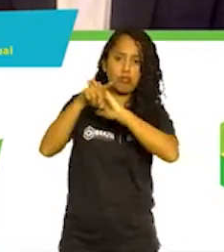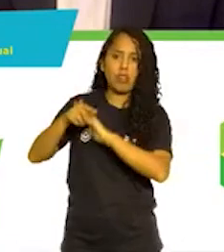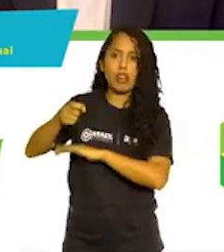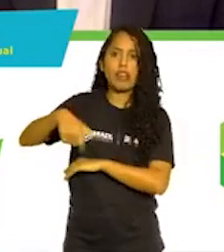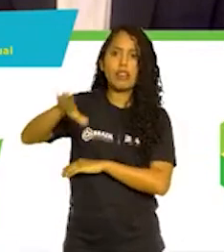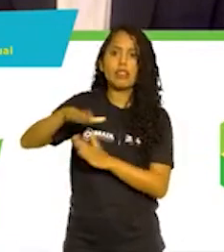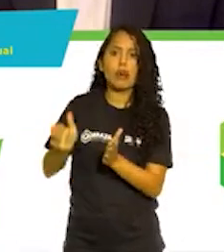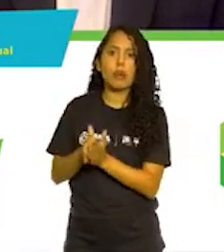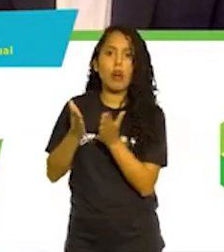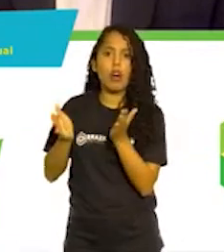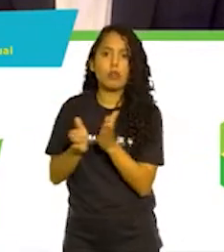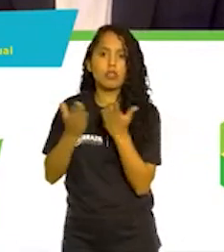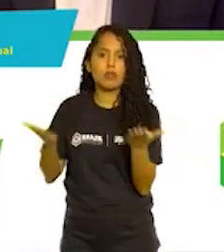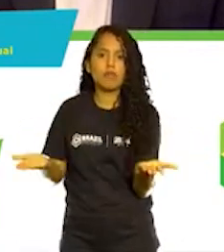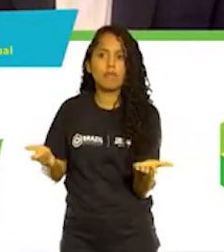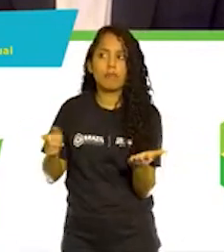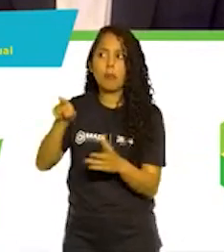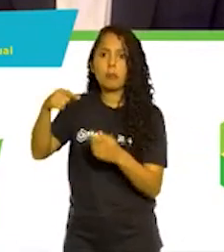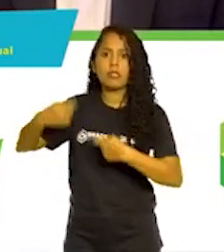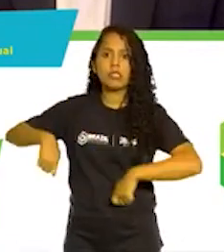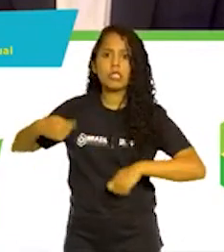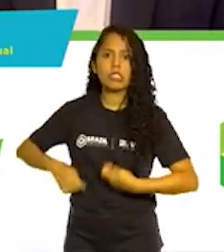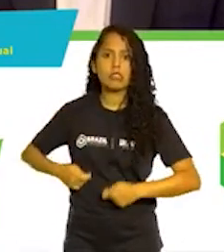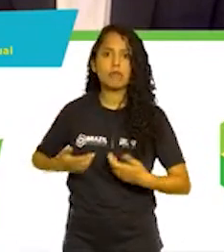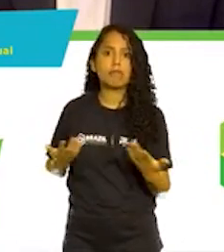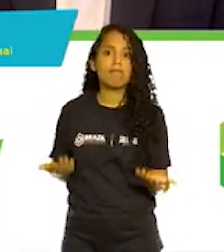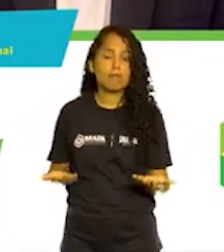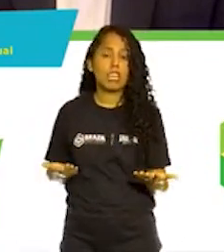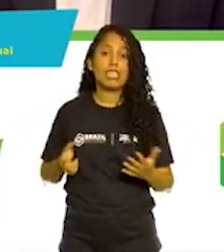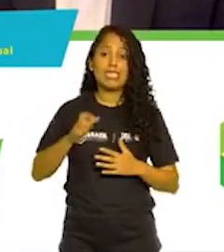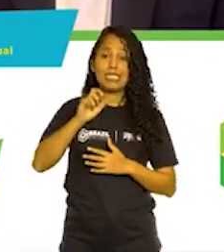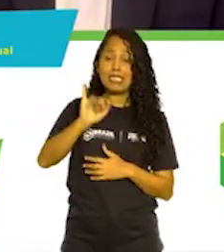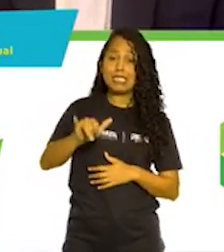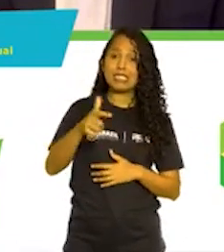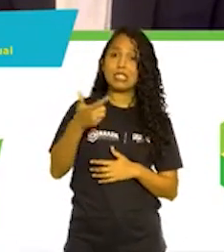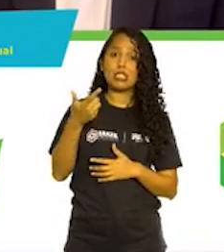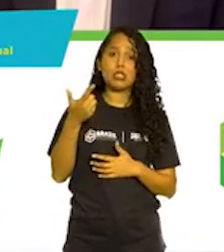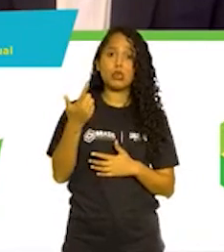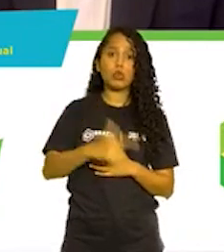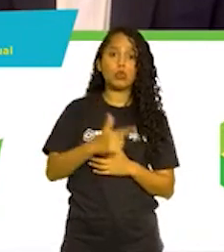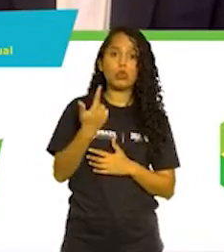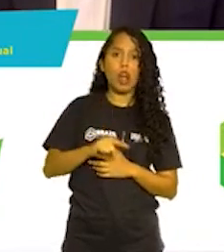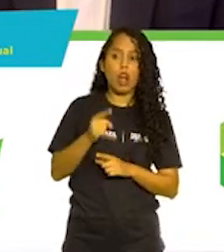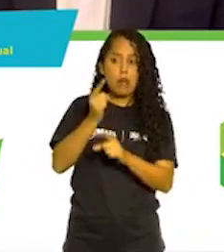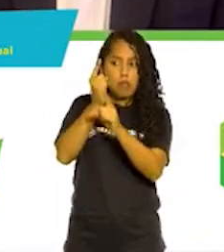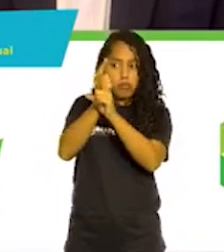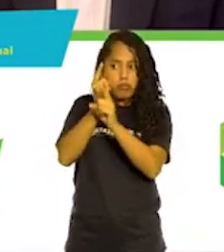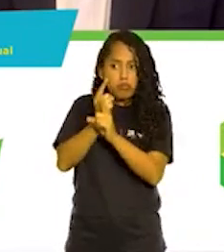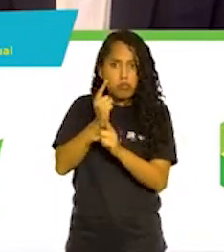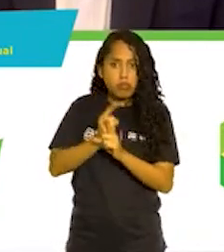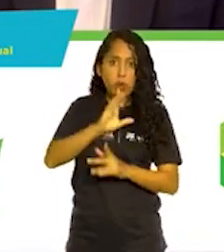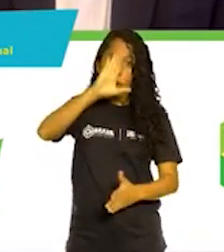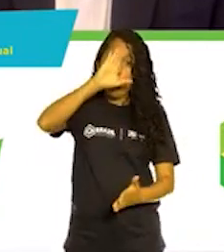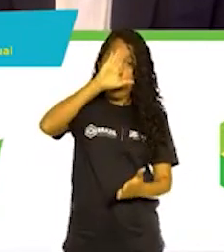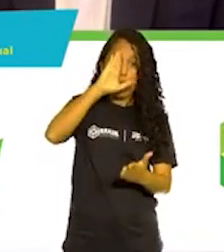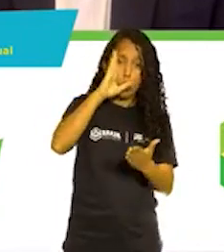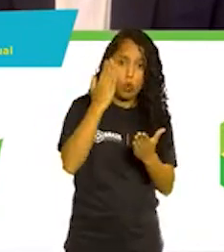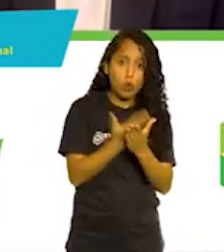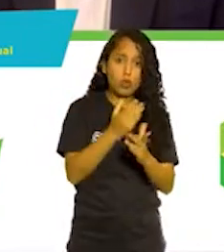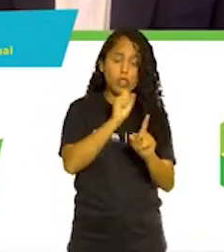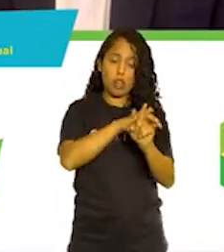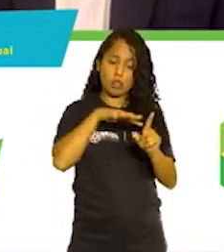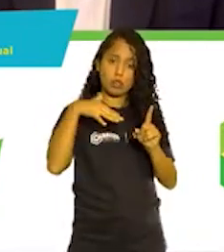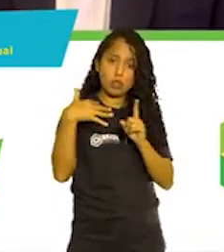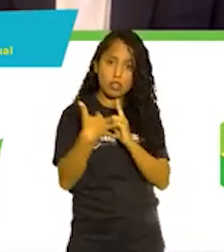eles estão, do que eles precisam, qual é a necessidade, sem você ter um diagnóstico confiável da sociedade